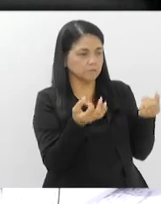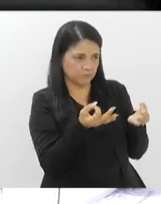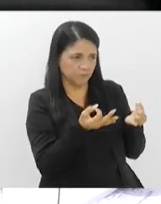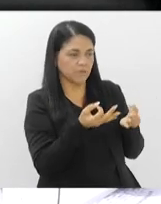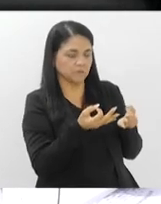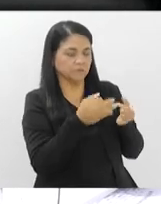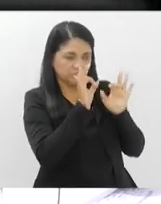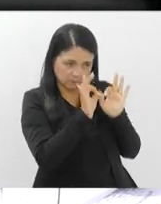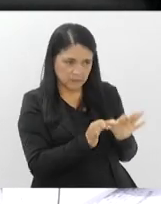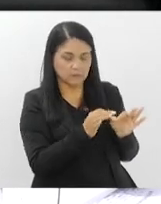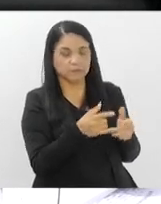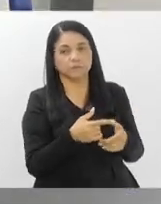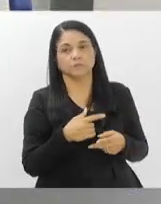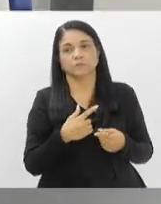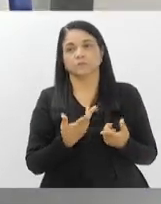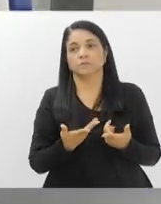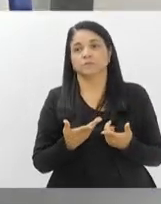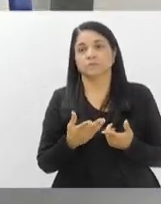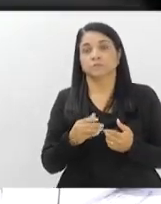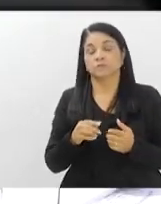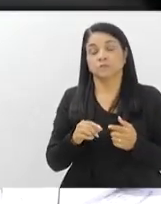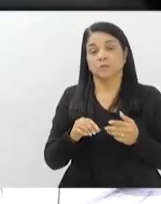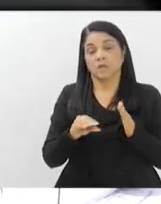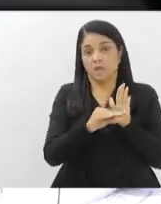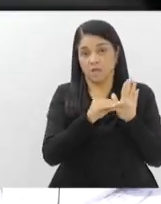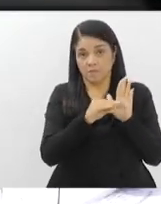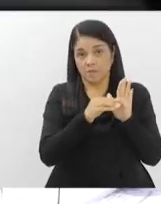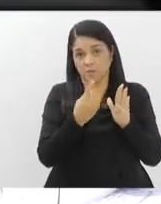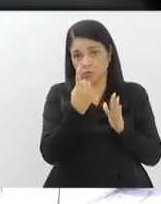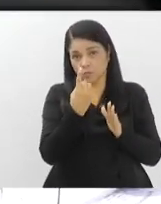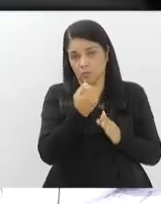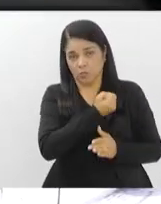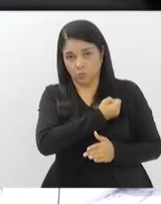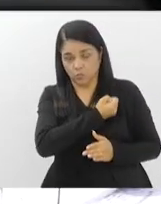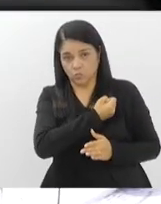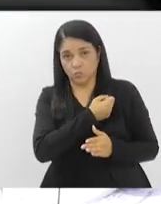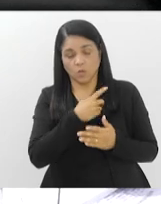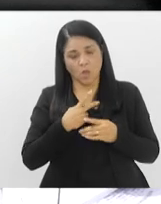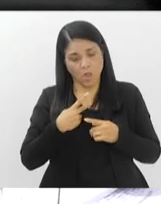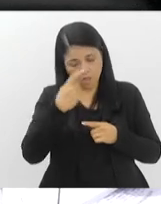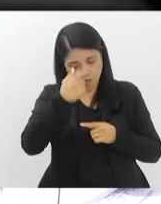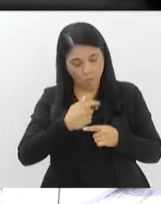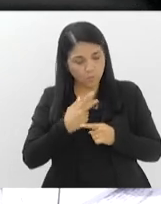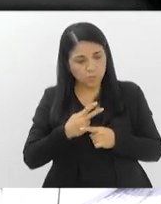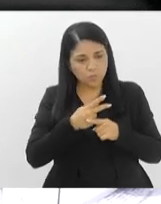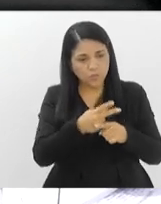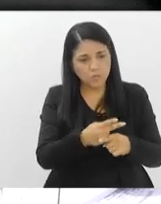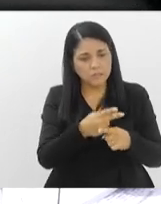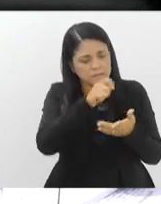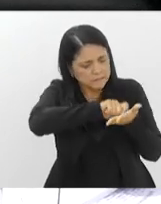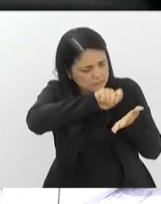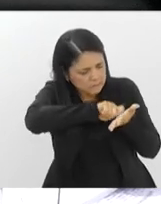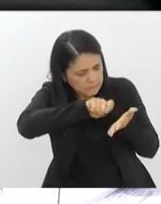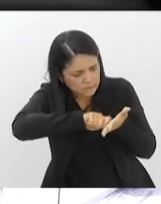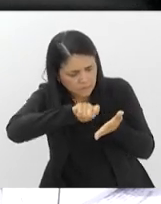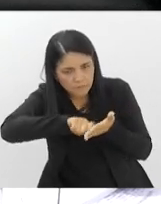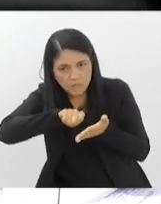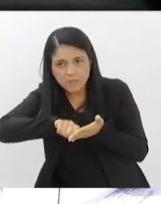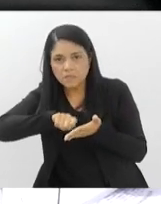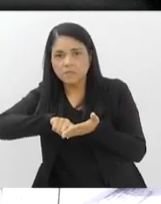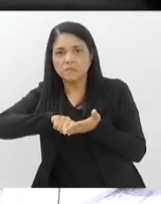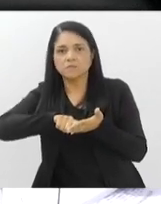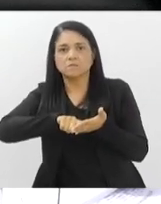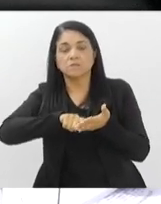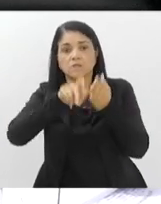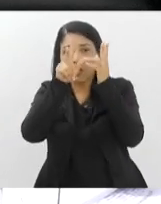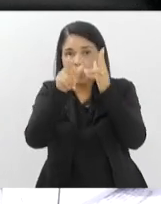certíssimo. Só essa correção. Certíssimo. A emenda número 1, eu procurei escrever a mesma